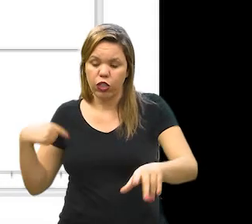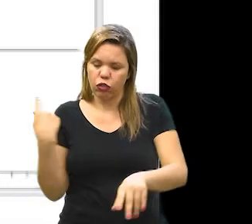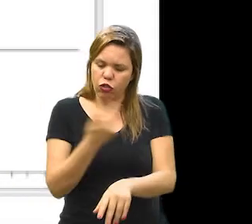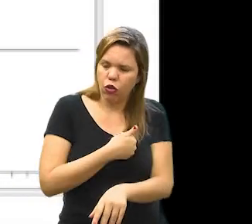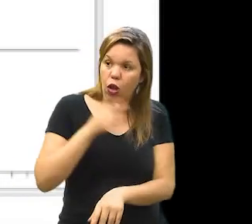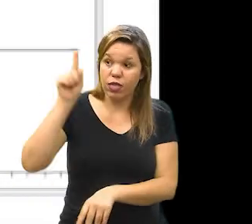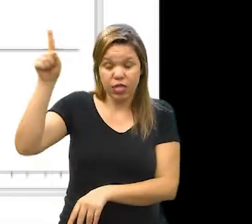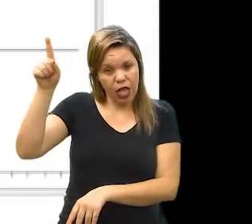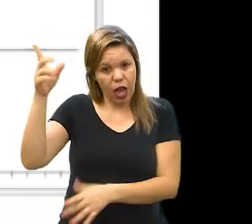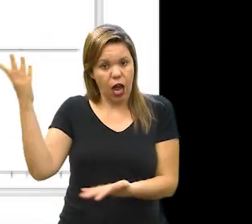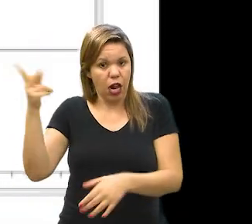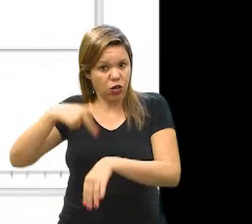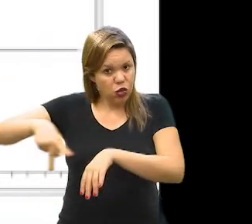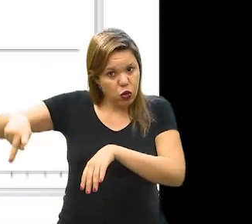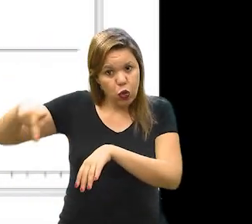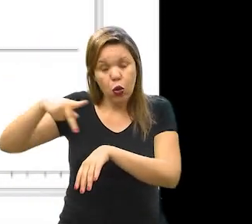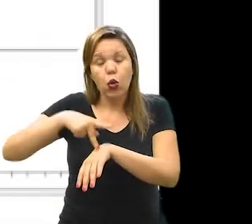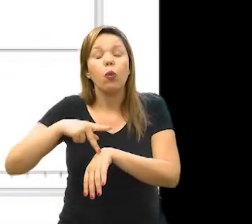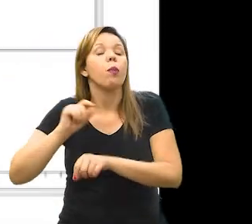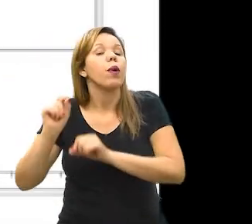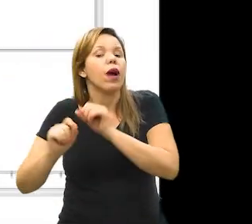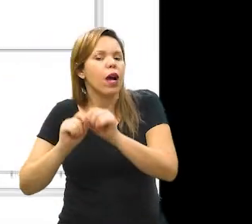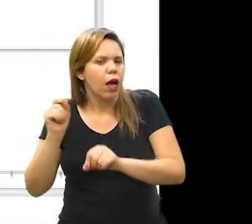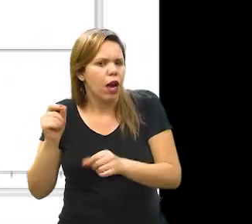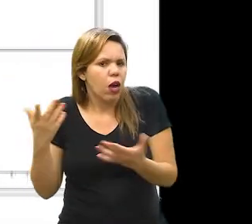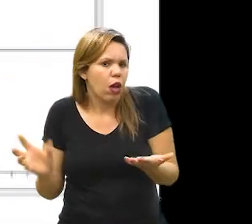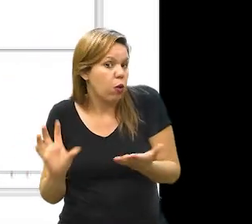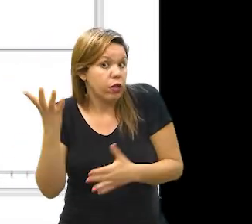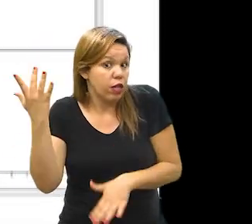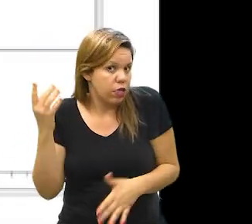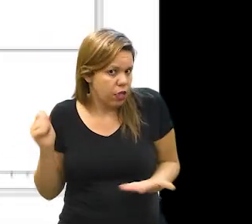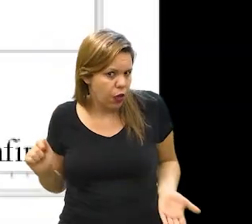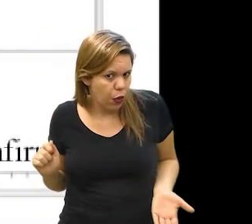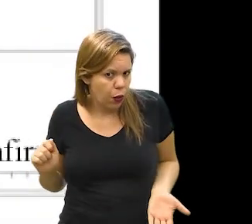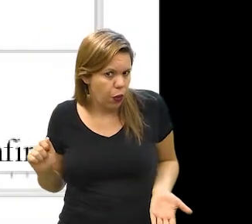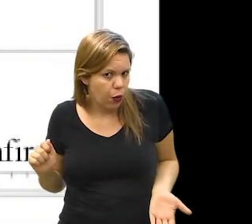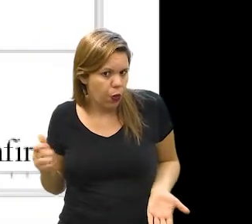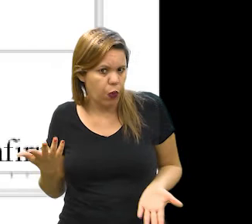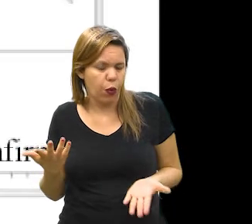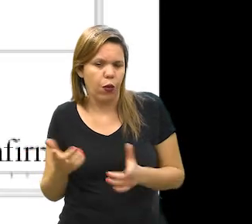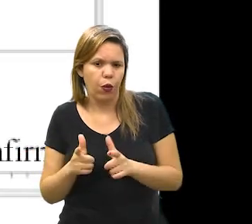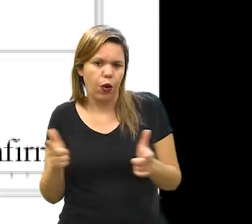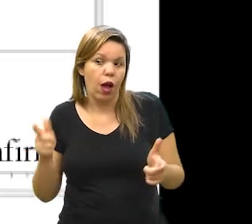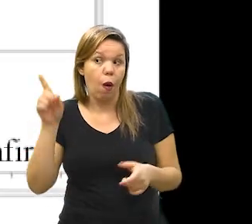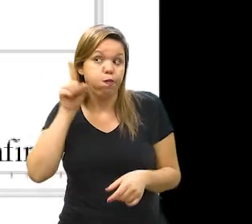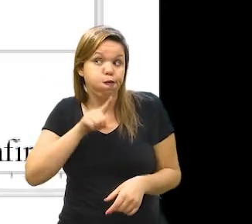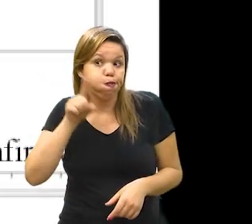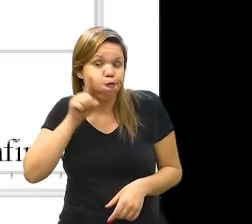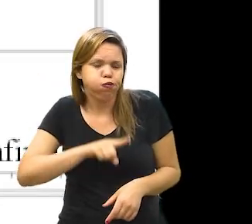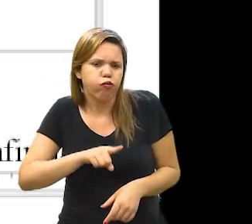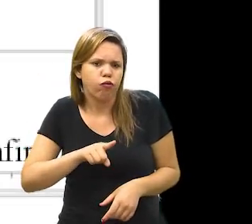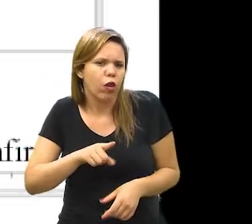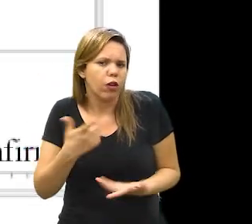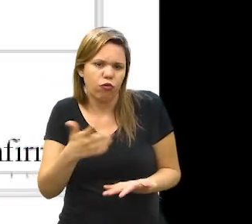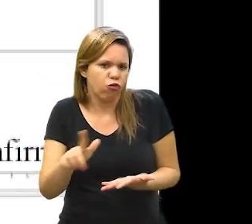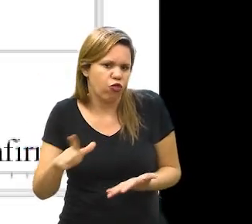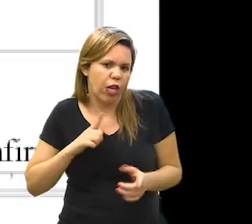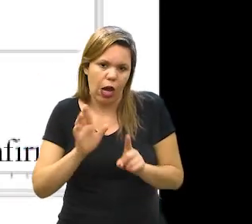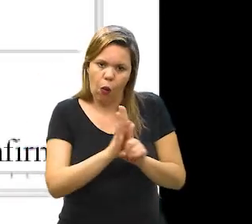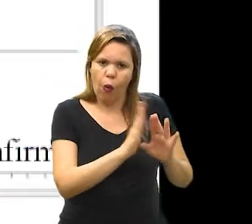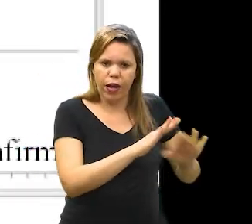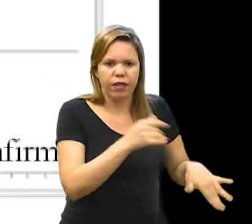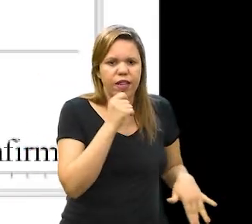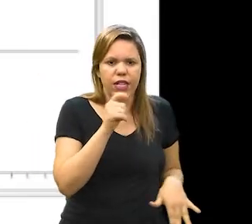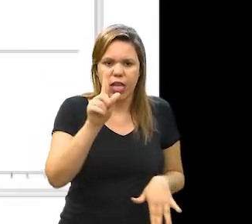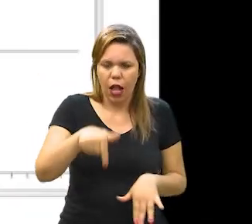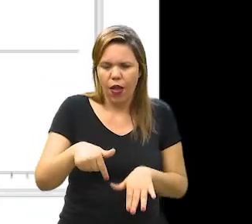quarentena nenhuma durante toda essa linha tracejada. O que será que aconteceu? Bem, esse país é os Estados Unidos. Ele está representado nesse